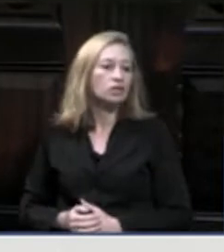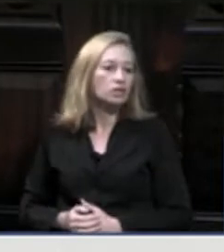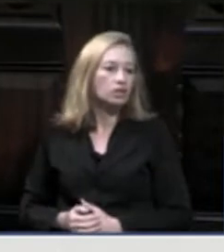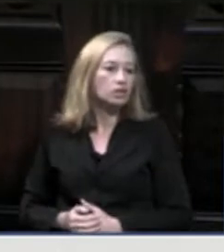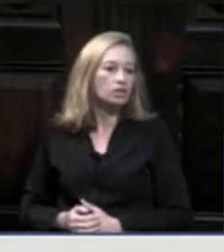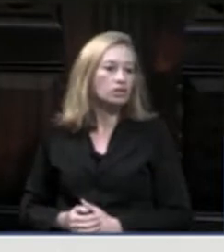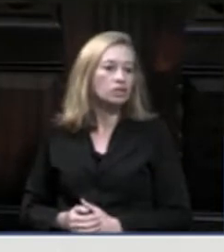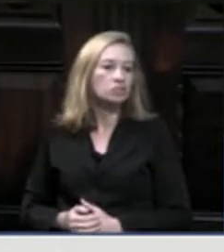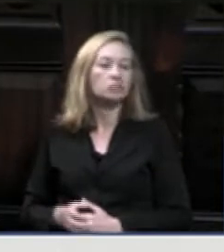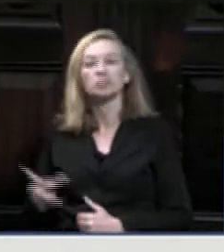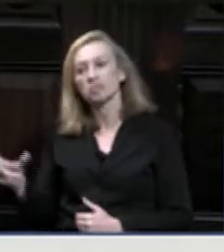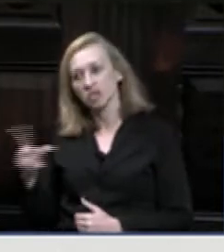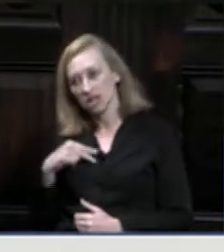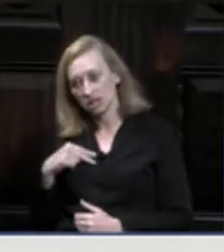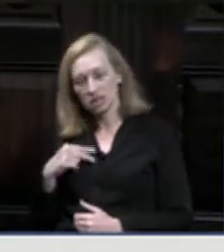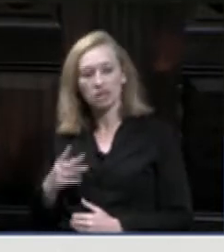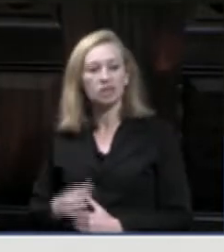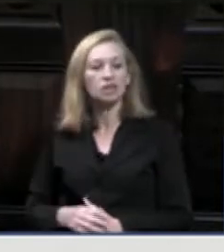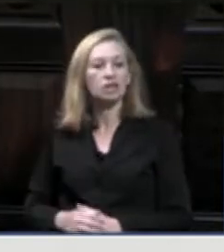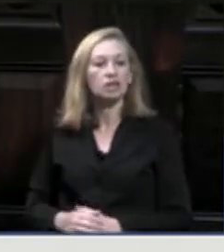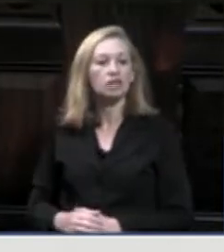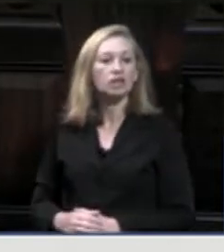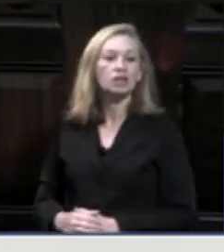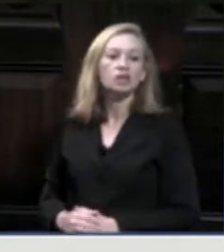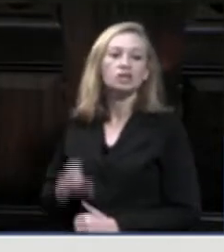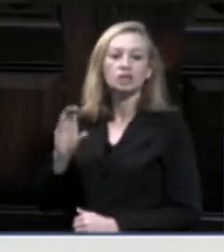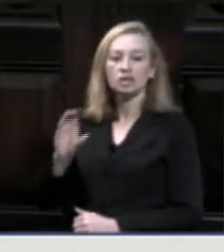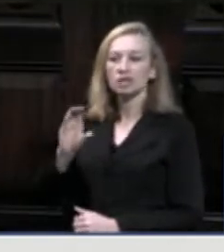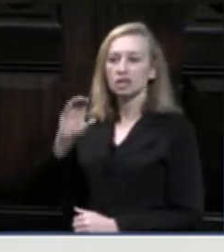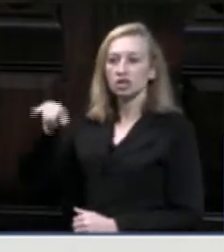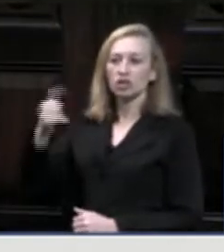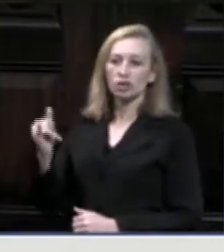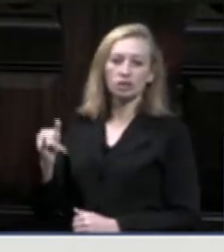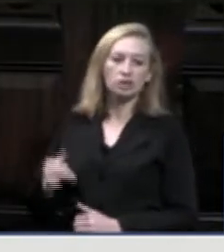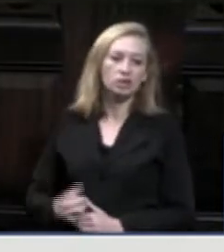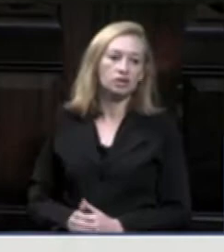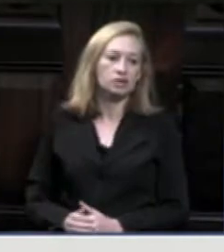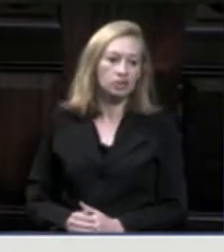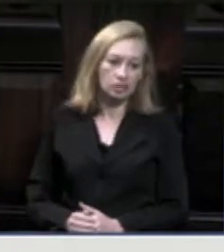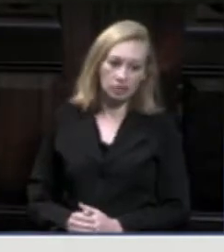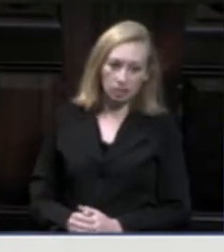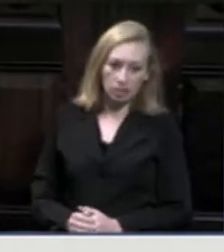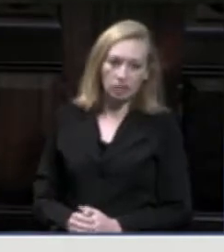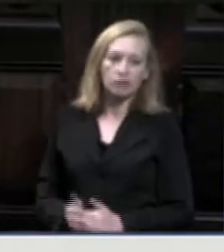totalmente merecida. Parecer da CCJ é pela